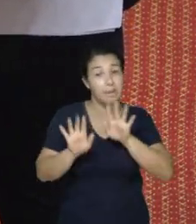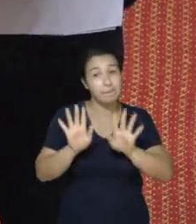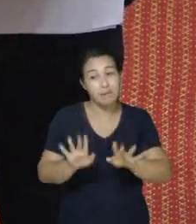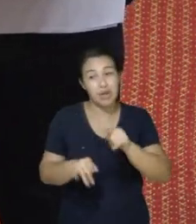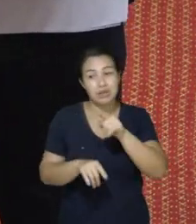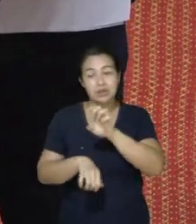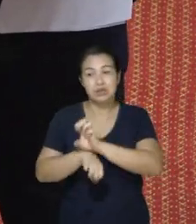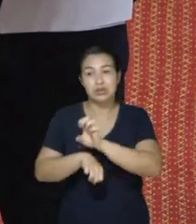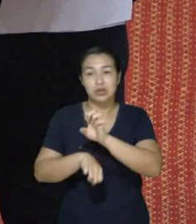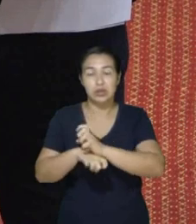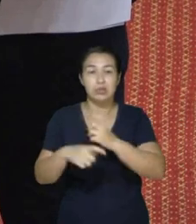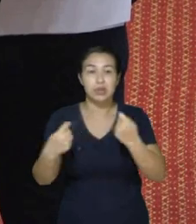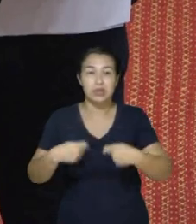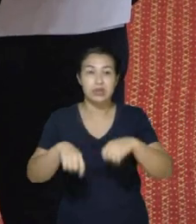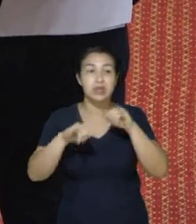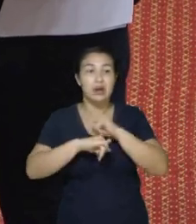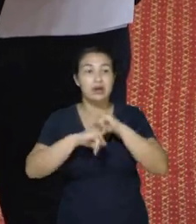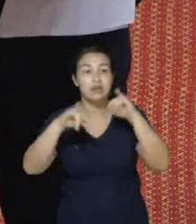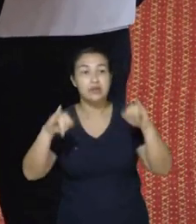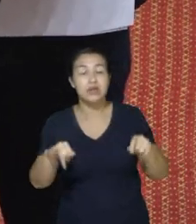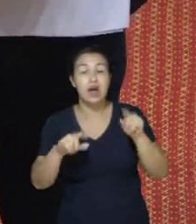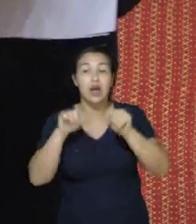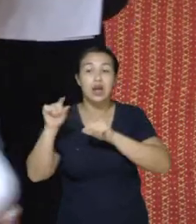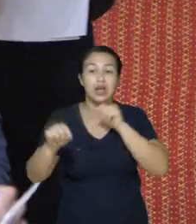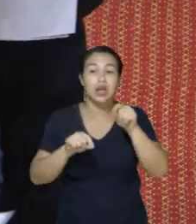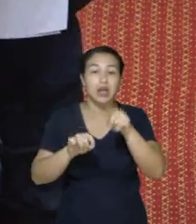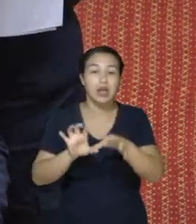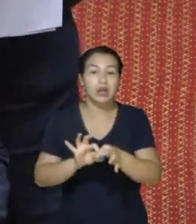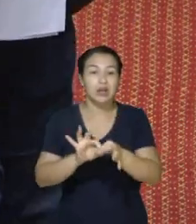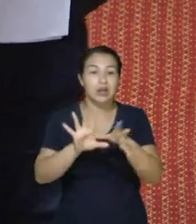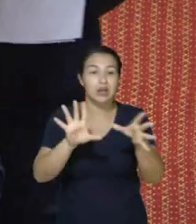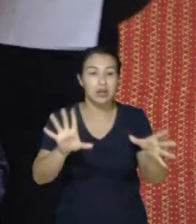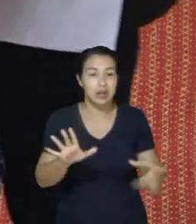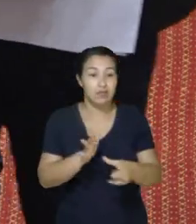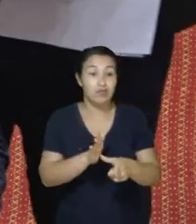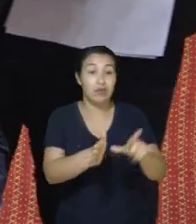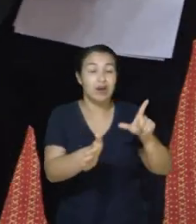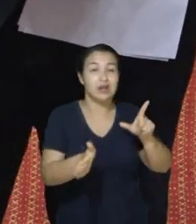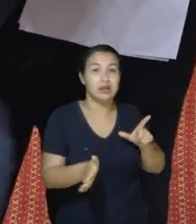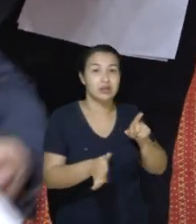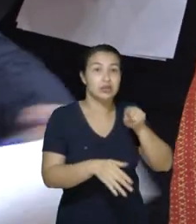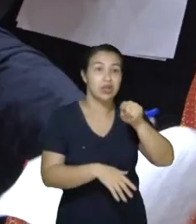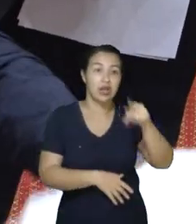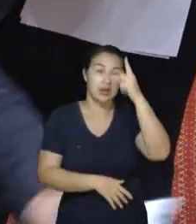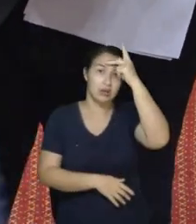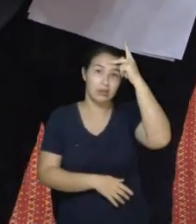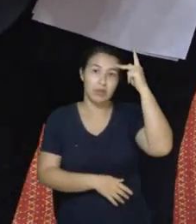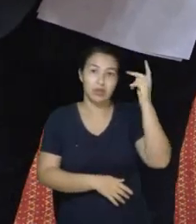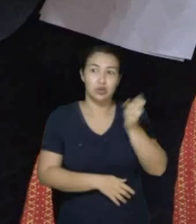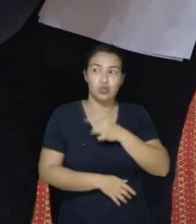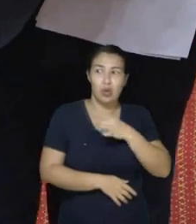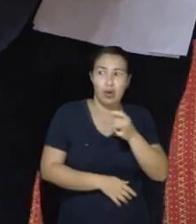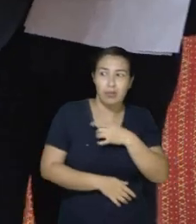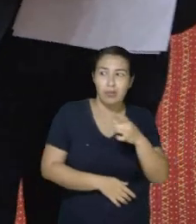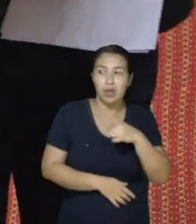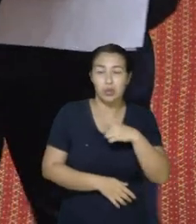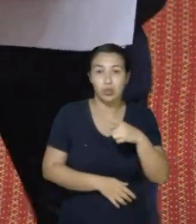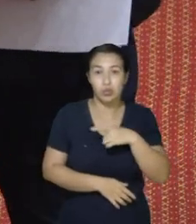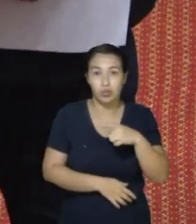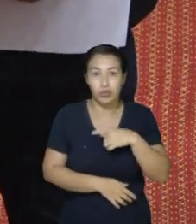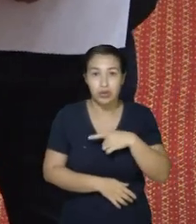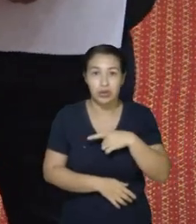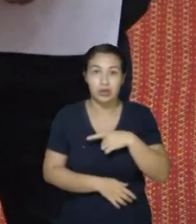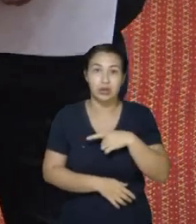ser solto com antecedência, para que, pelo menos, né, a pessoa que tiver algum receio com aqueles vagabundos que vão